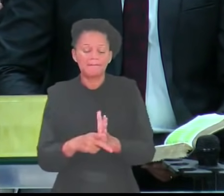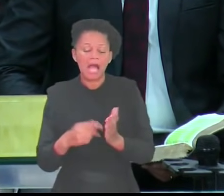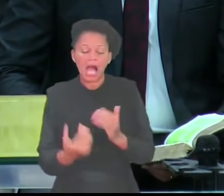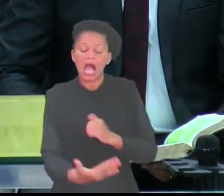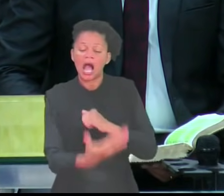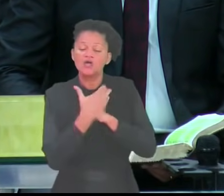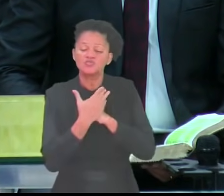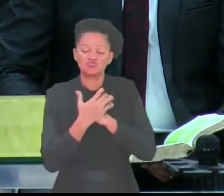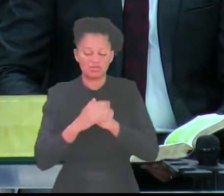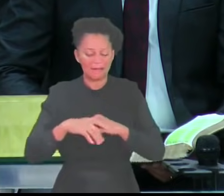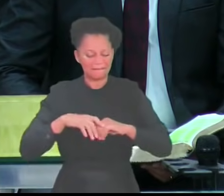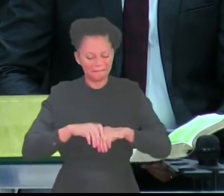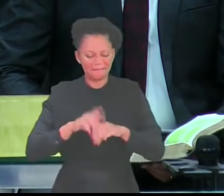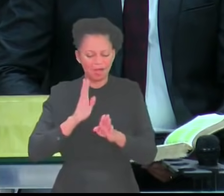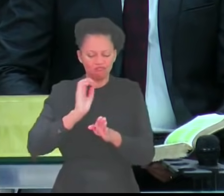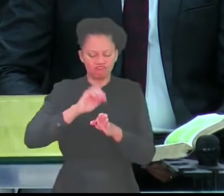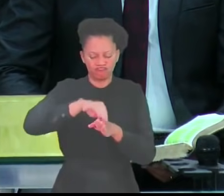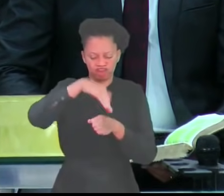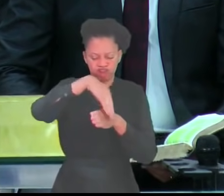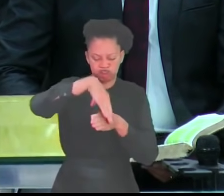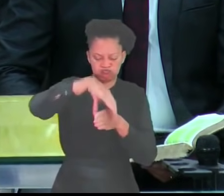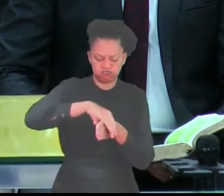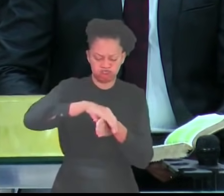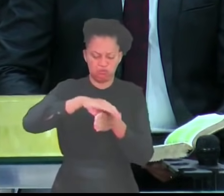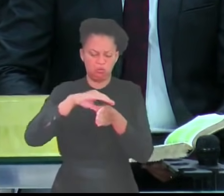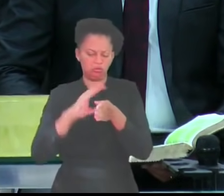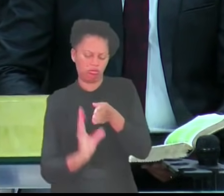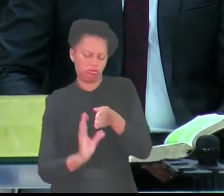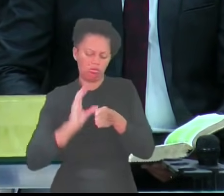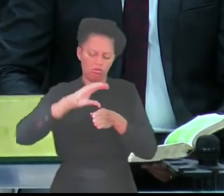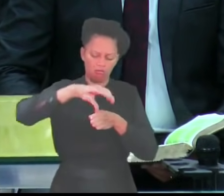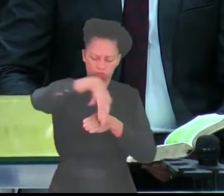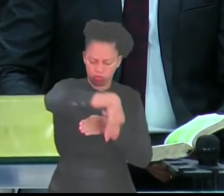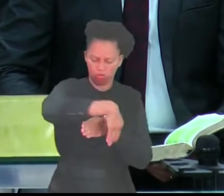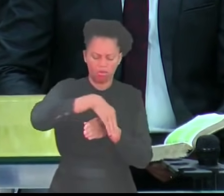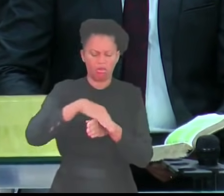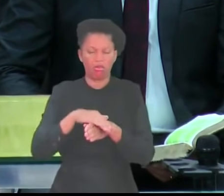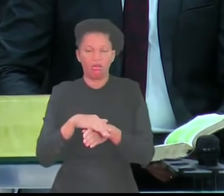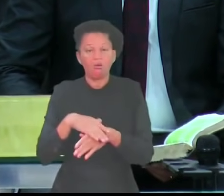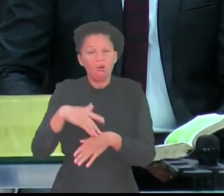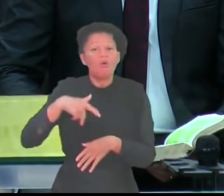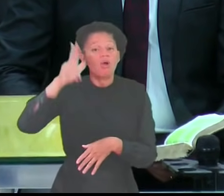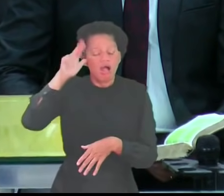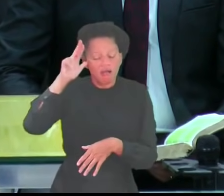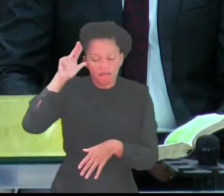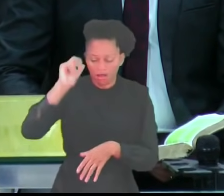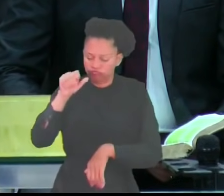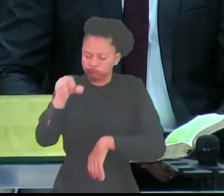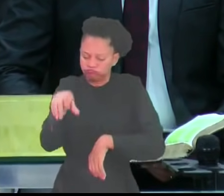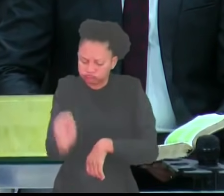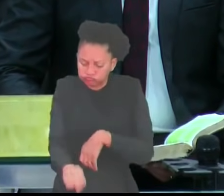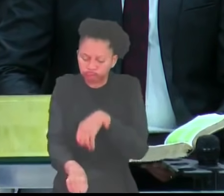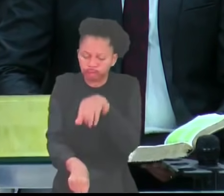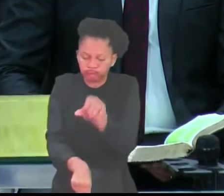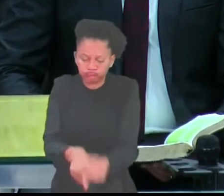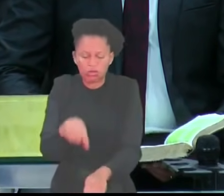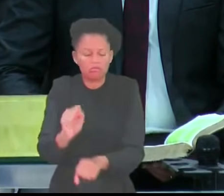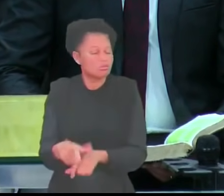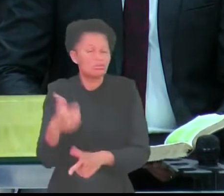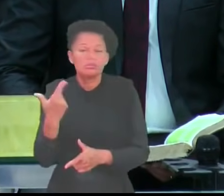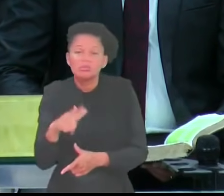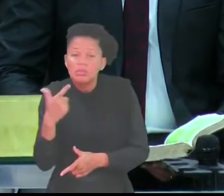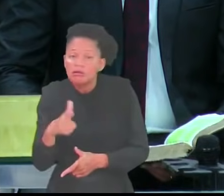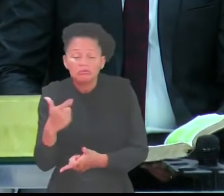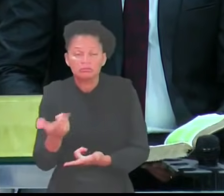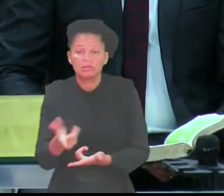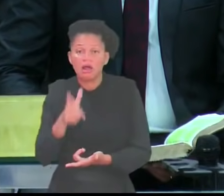os jumentos, eram os cavalos. E nem tinha água para eles, nem tinha água para os